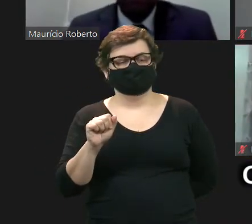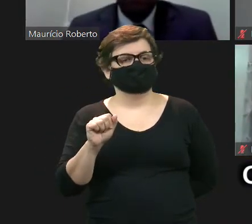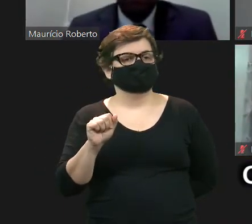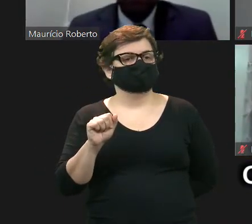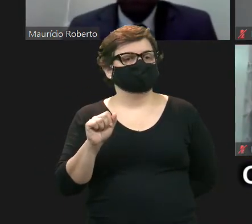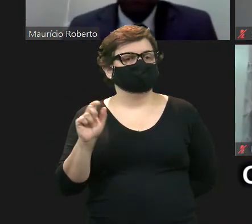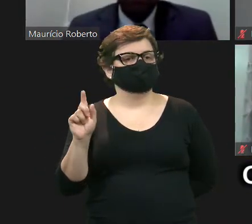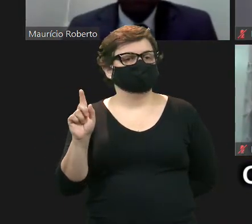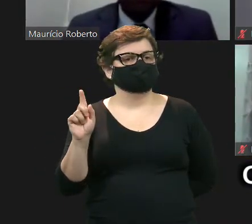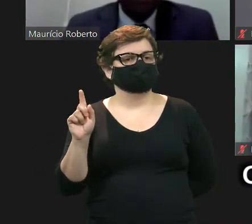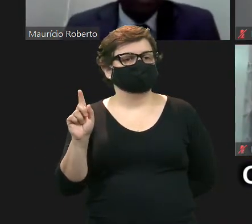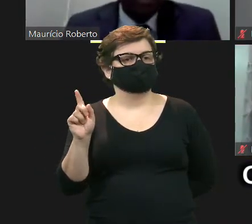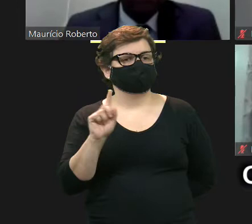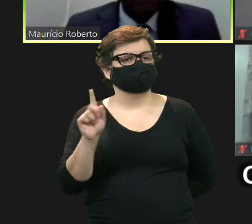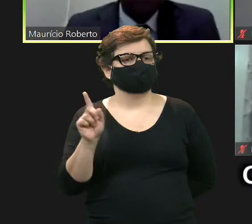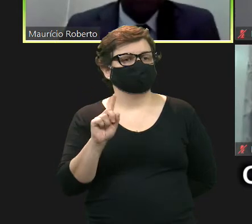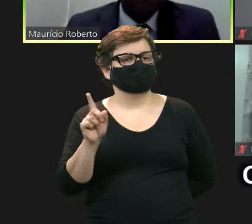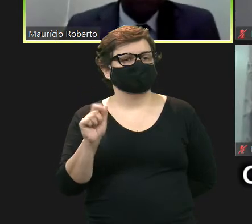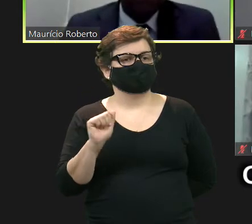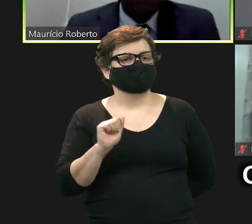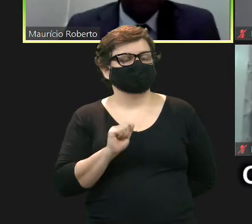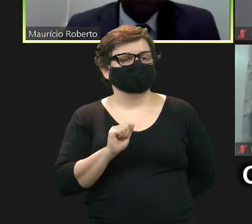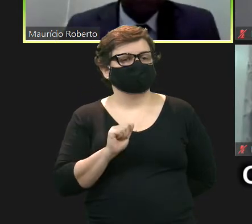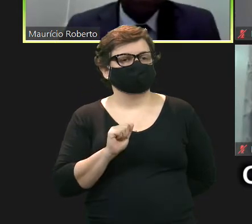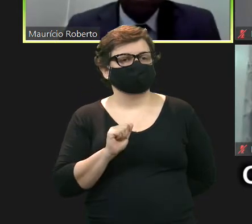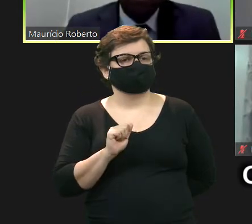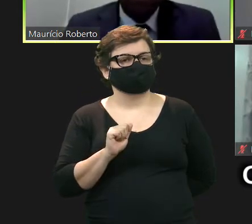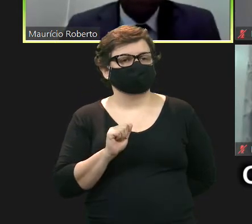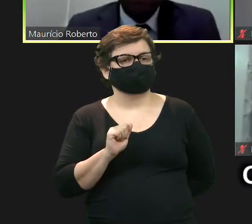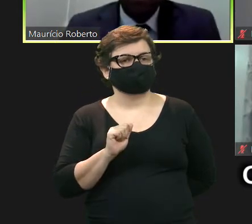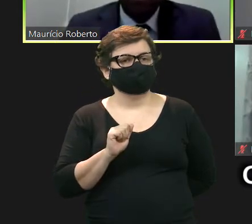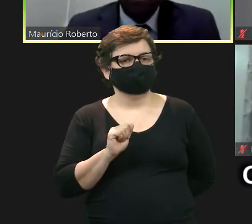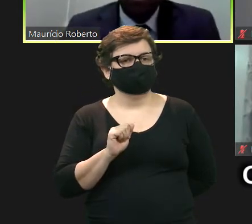Vereador Maurício Roberto. Não.